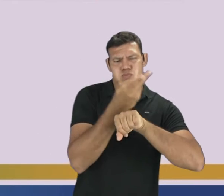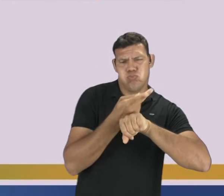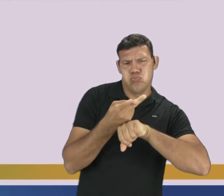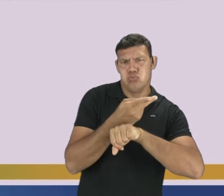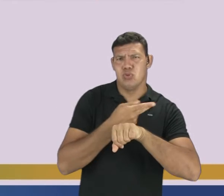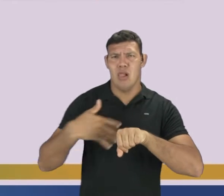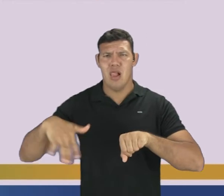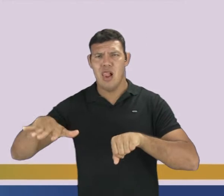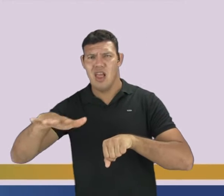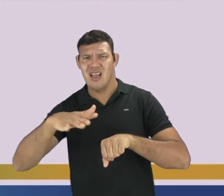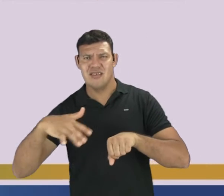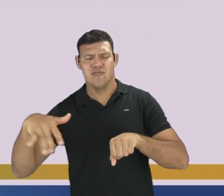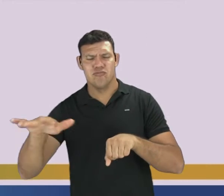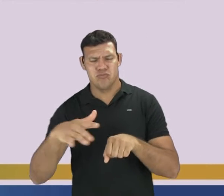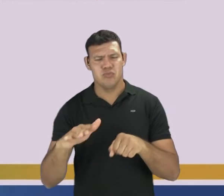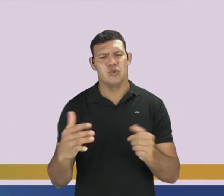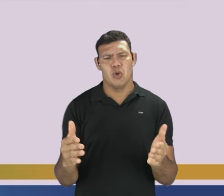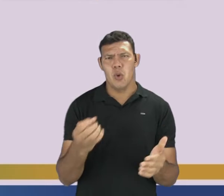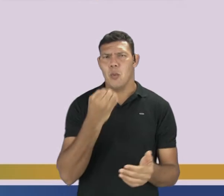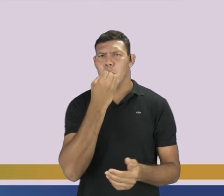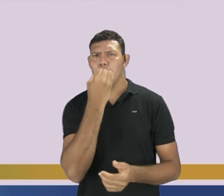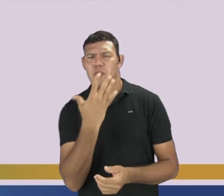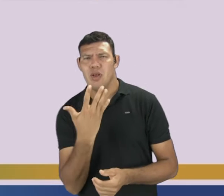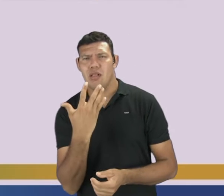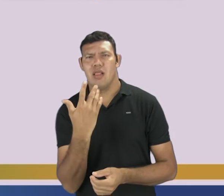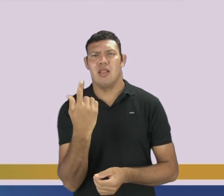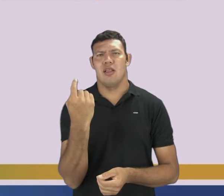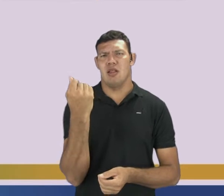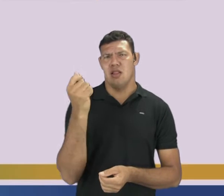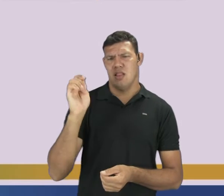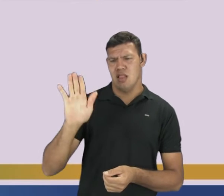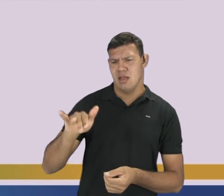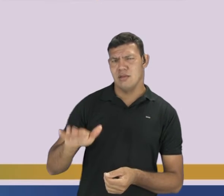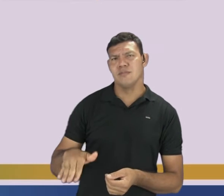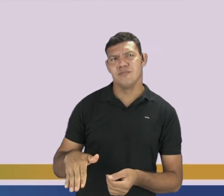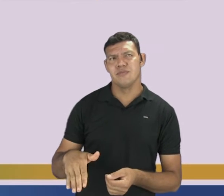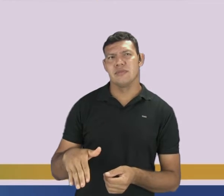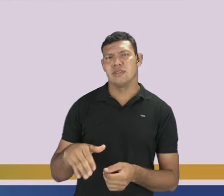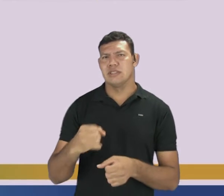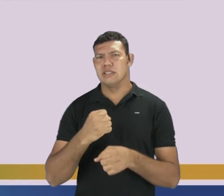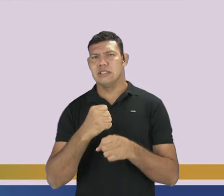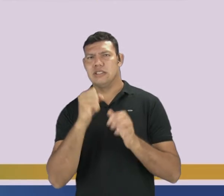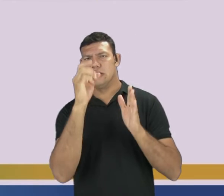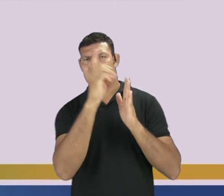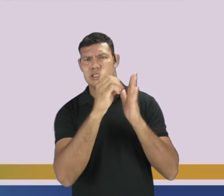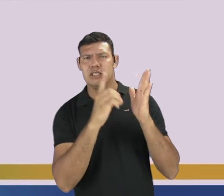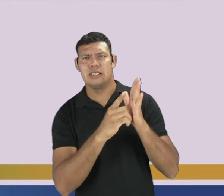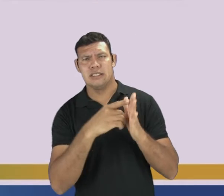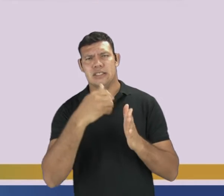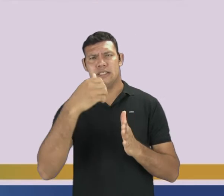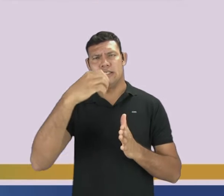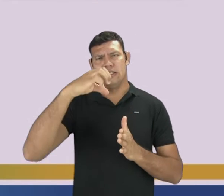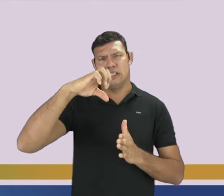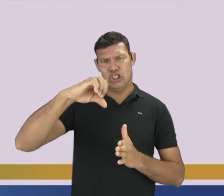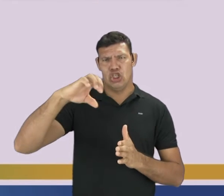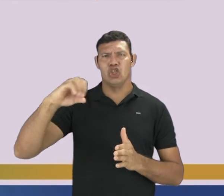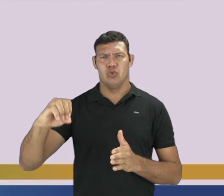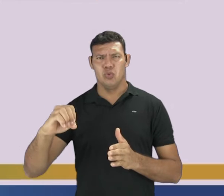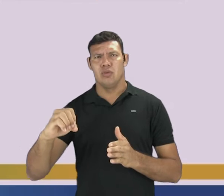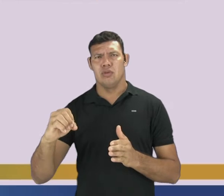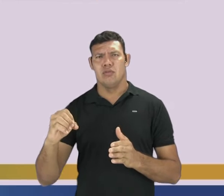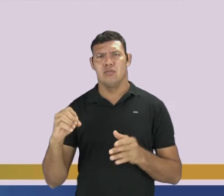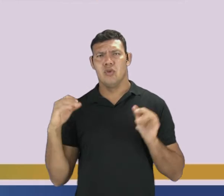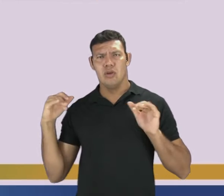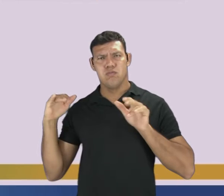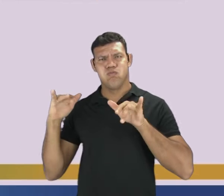né, mais prósperas, terras mais baixas, né? Por exemplo, na década de 90, você vê um fluxo maior de pessoas